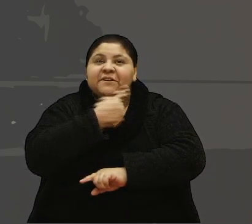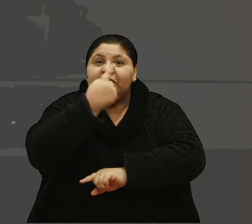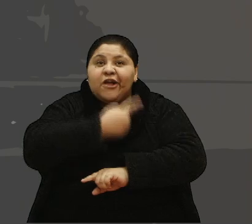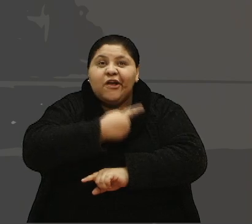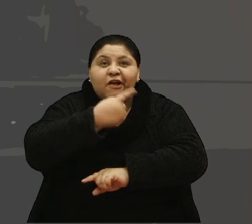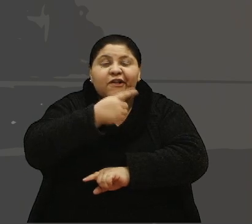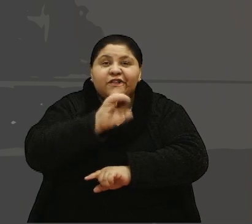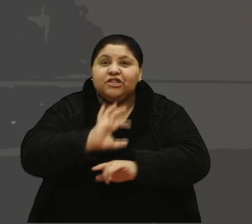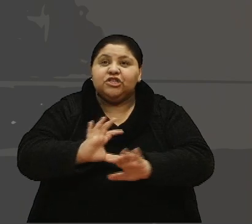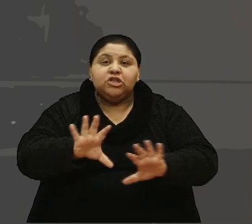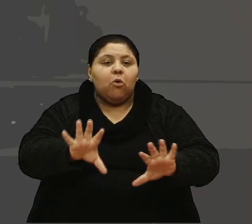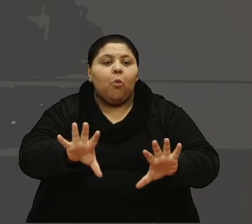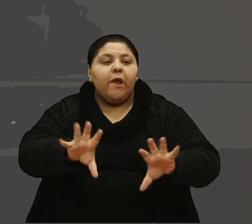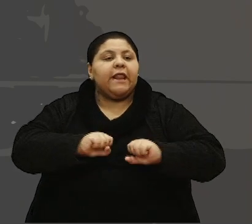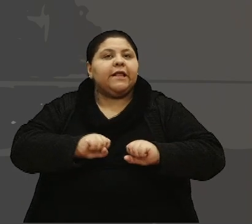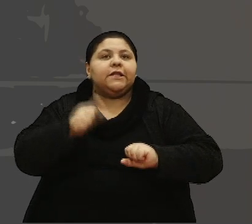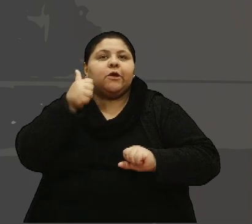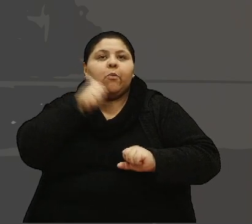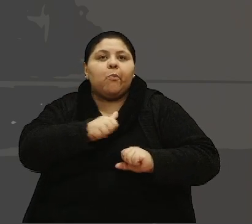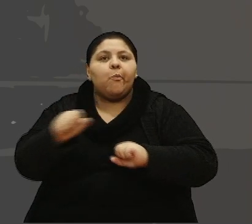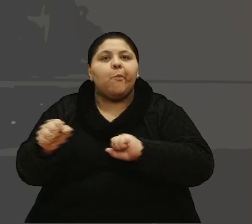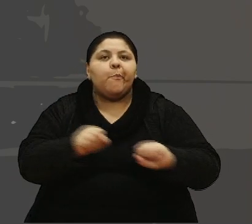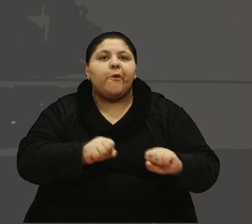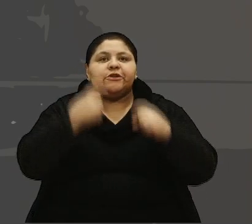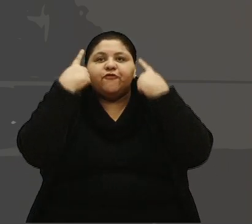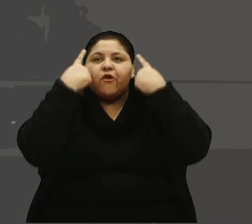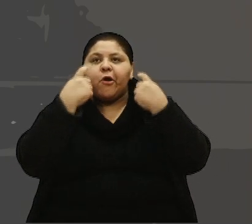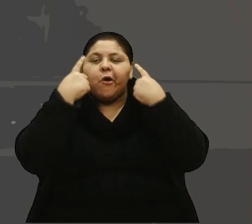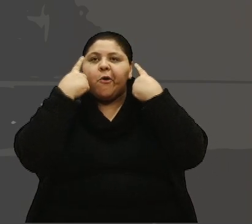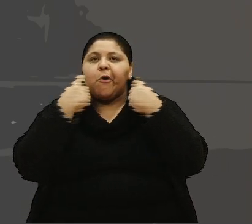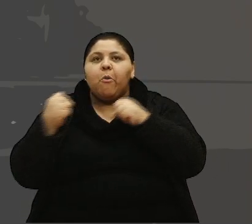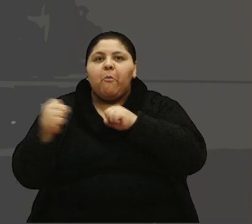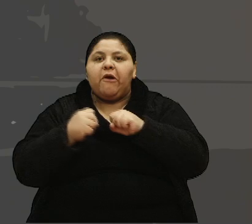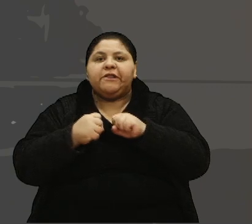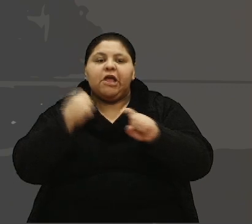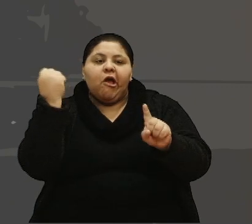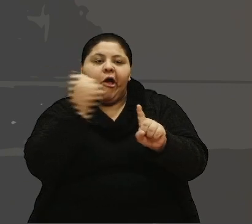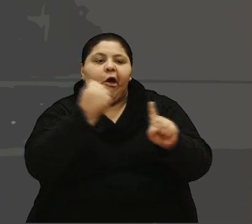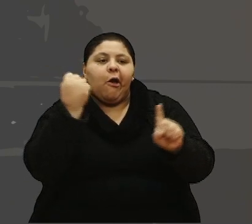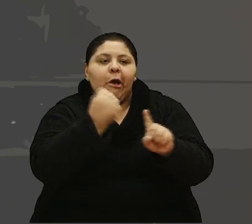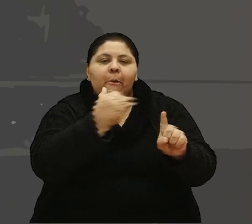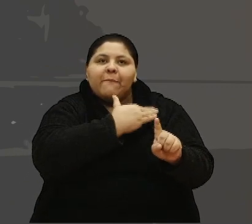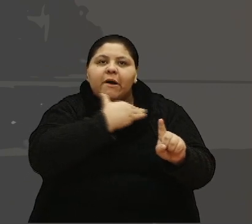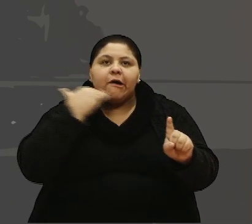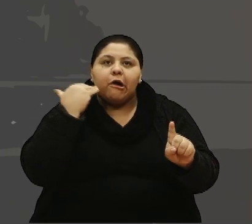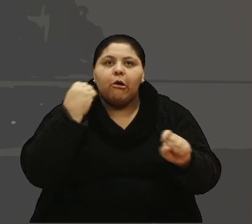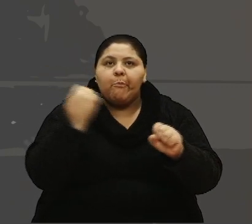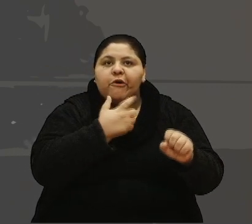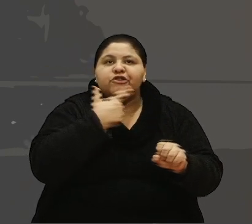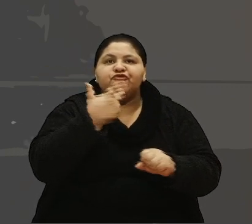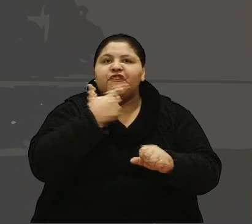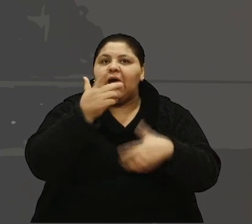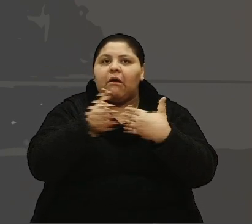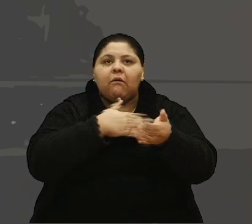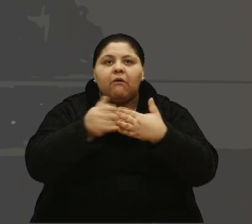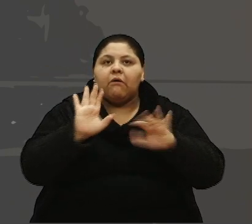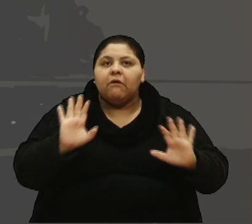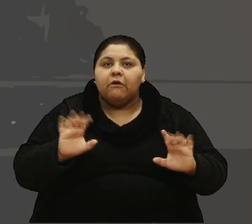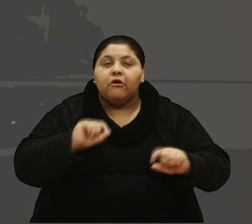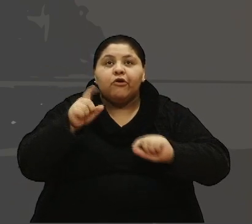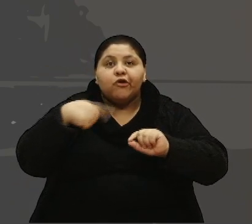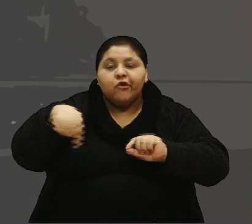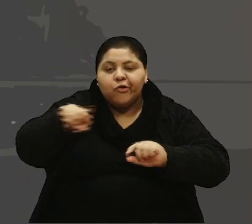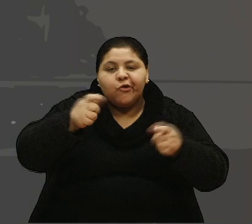donos das mulheres, eles podem cometer violência, podem agredir, podem matar, podem falar o que quiserem. E o que